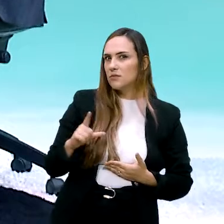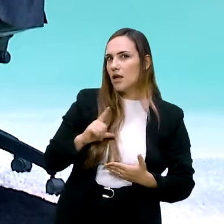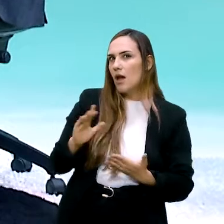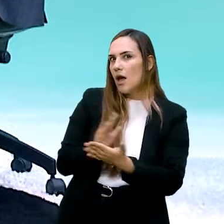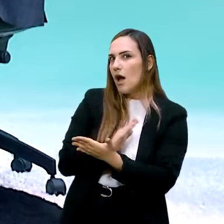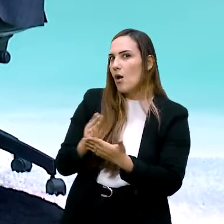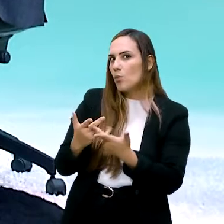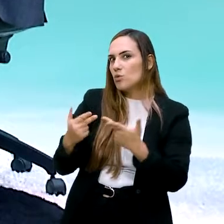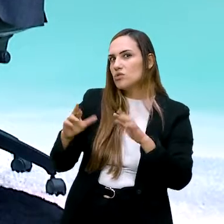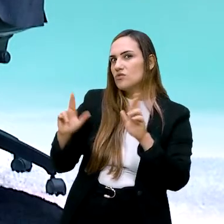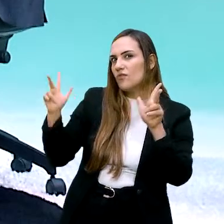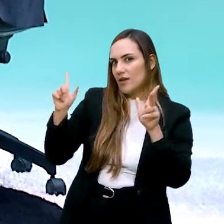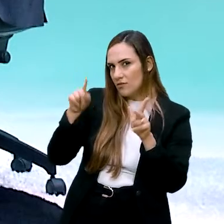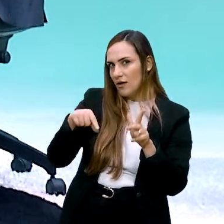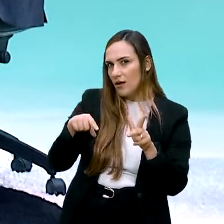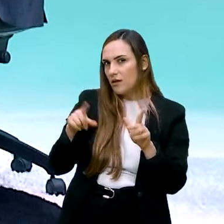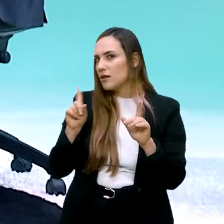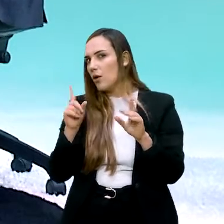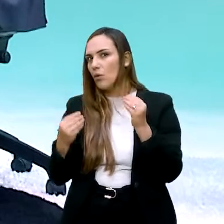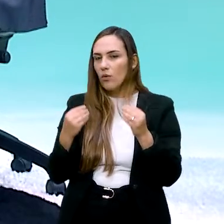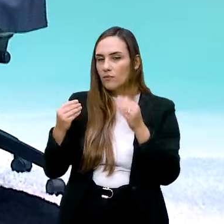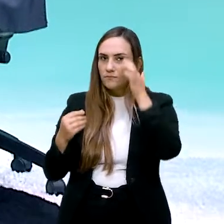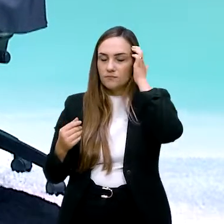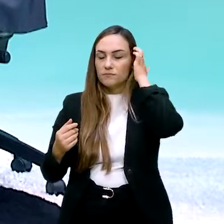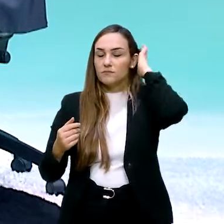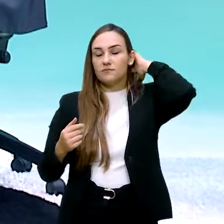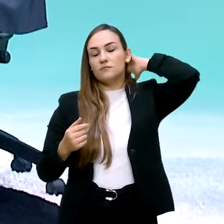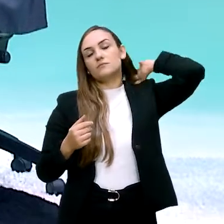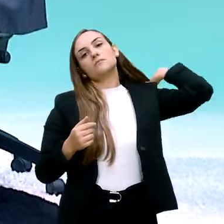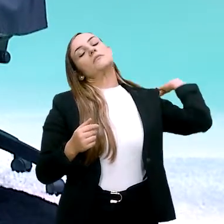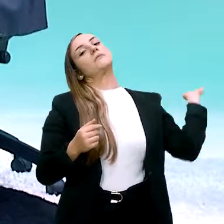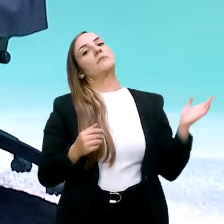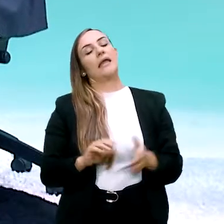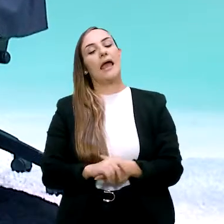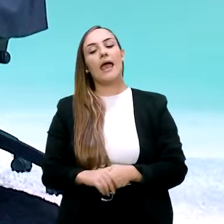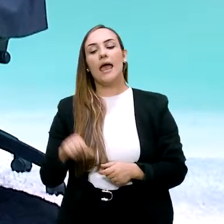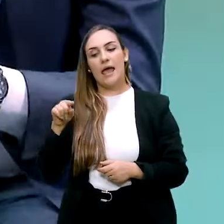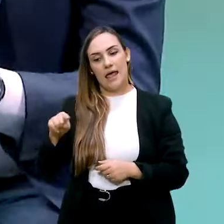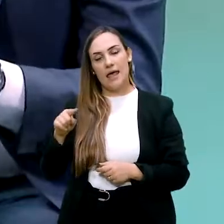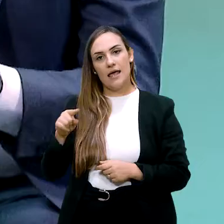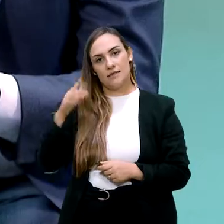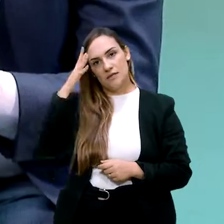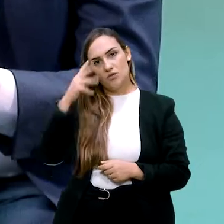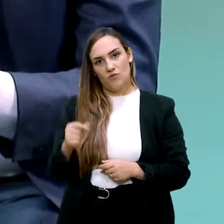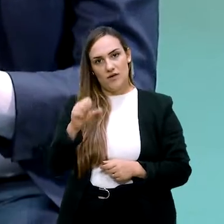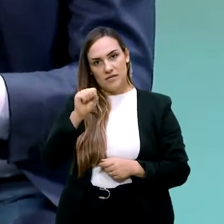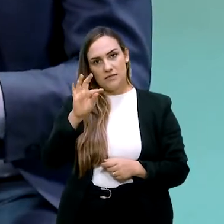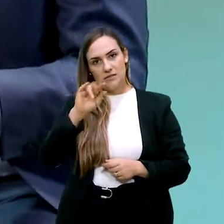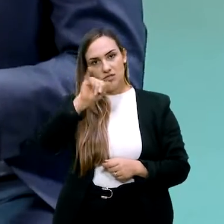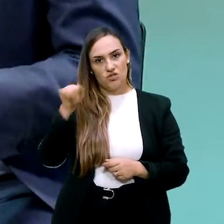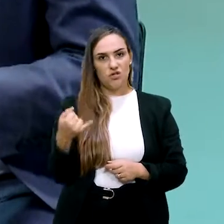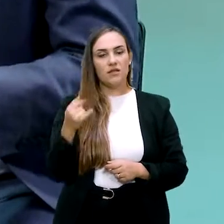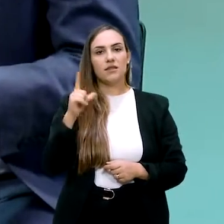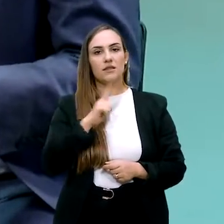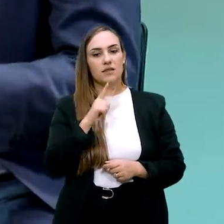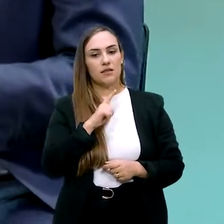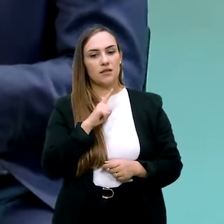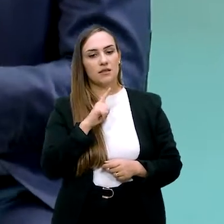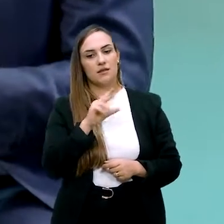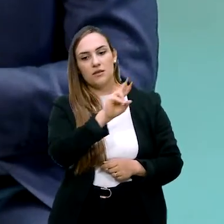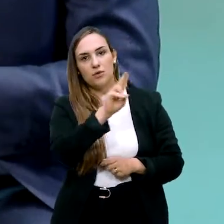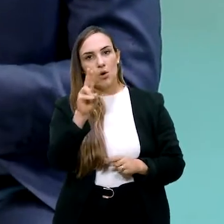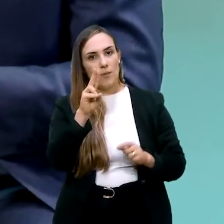essa regra, por exemplo, isso ficou implícito? A decisão foi chamada como o rol taxativo mitigado. Por